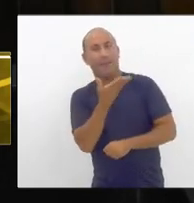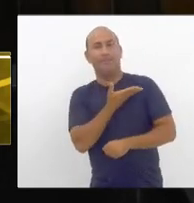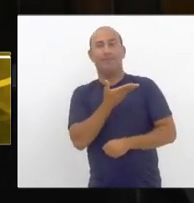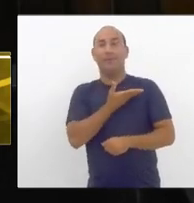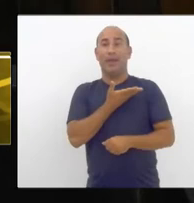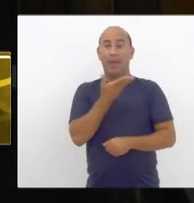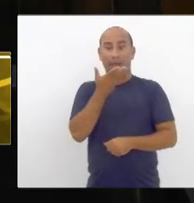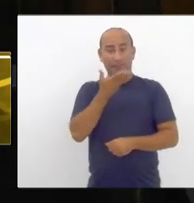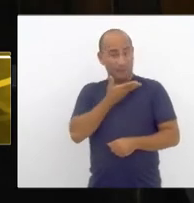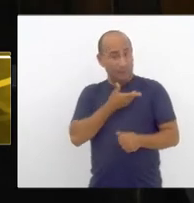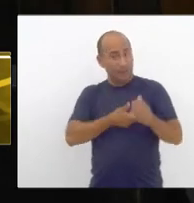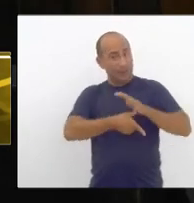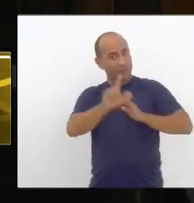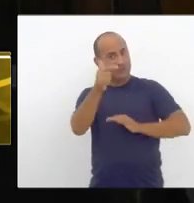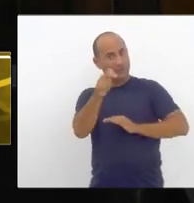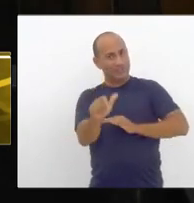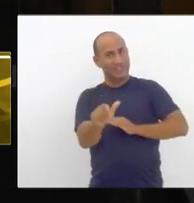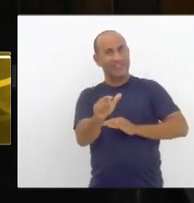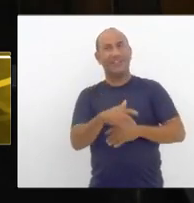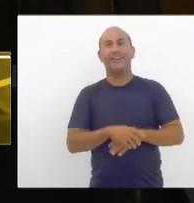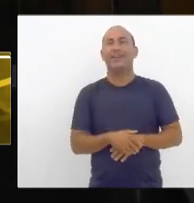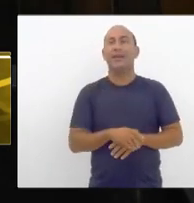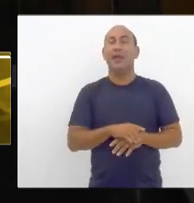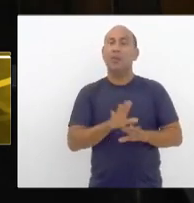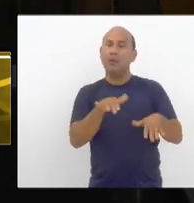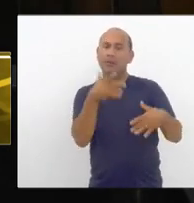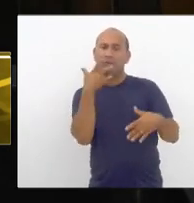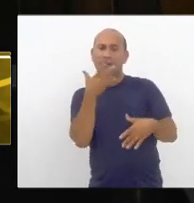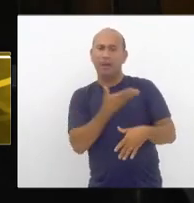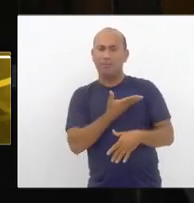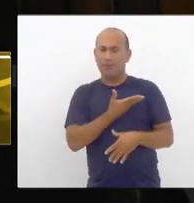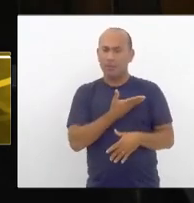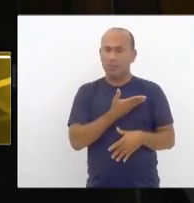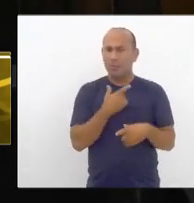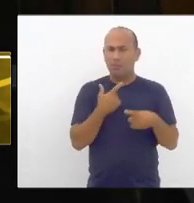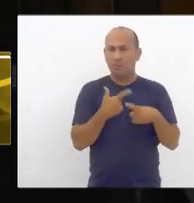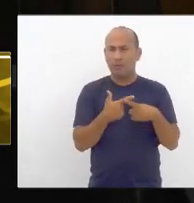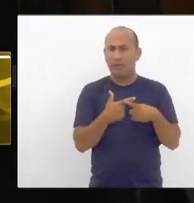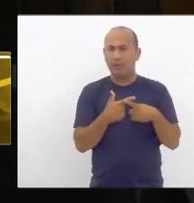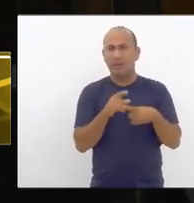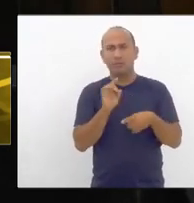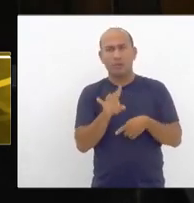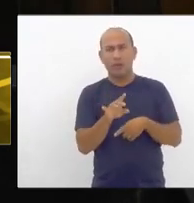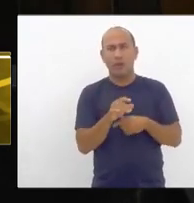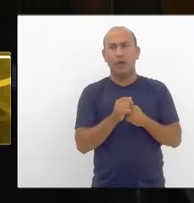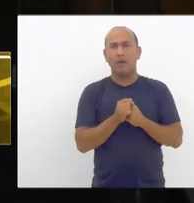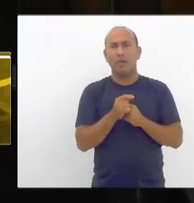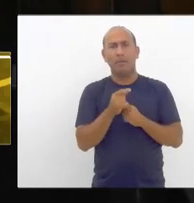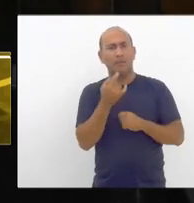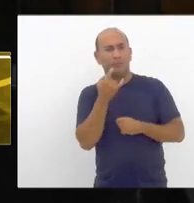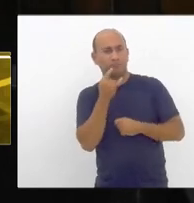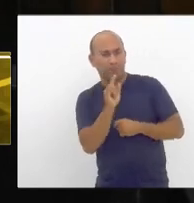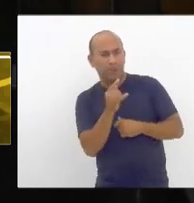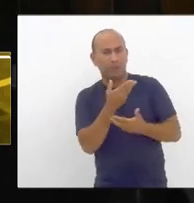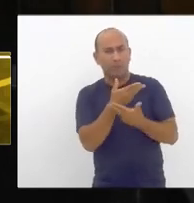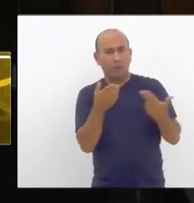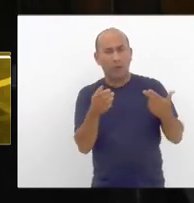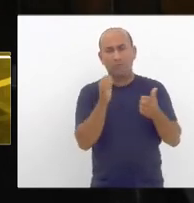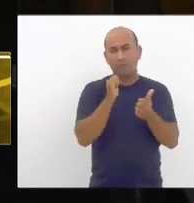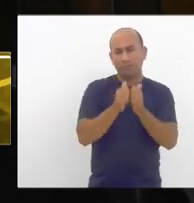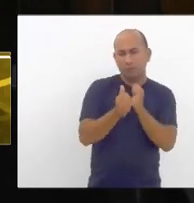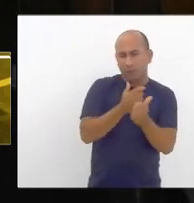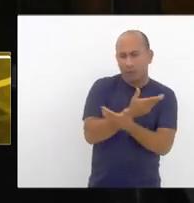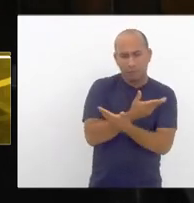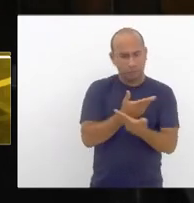eu não tinha antes e passei a ter e quando ele diz amigo não é amigo porque só porque tomou um chopp foi um jogo de futebol